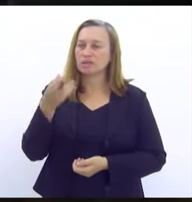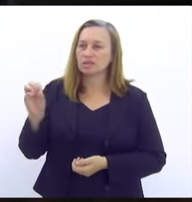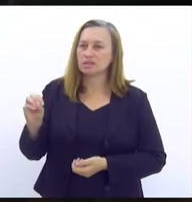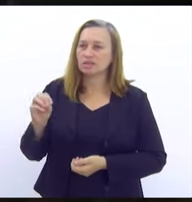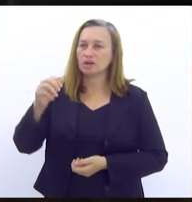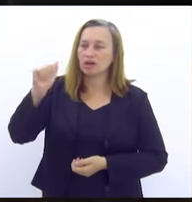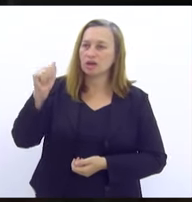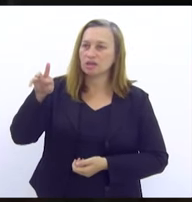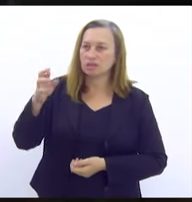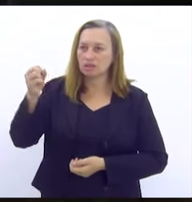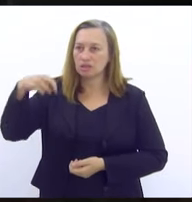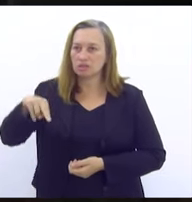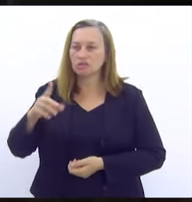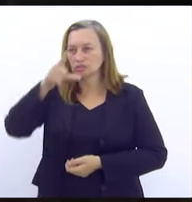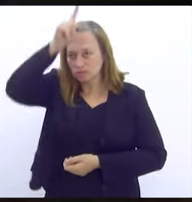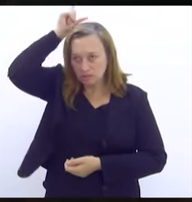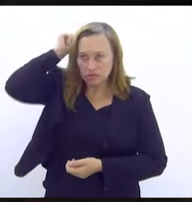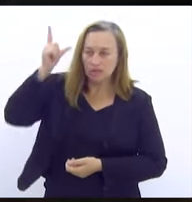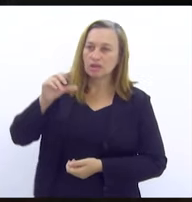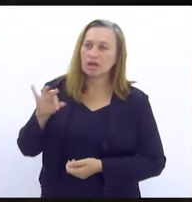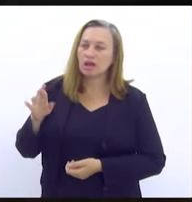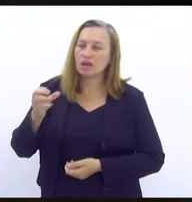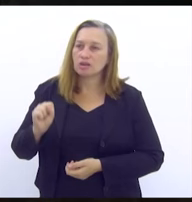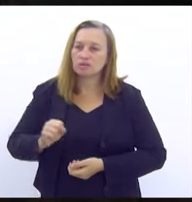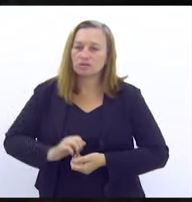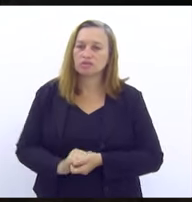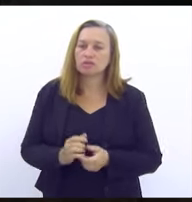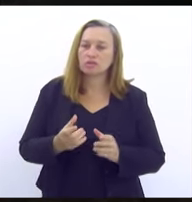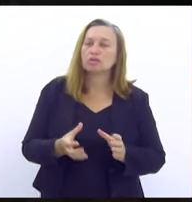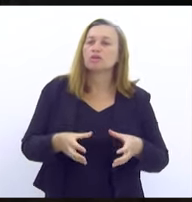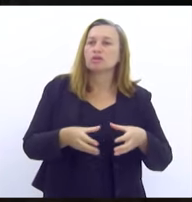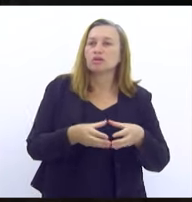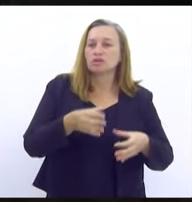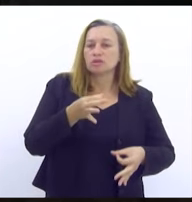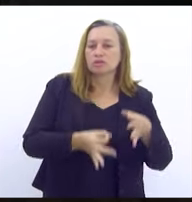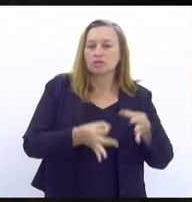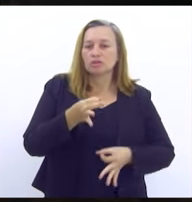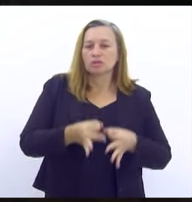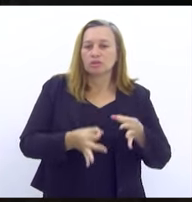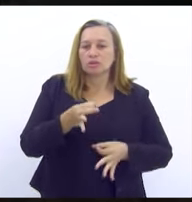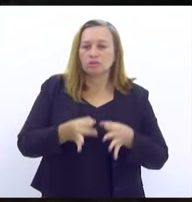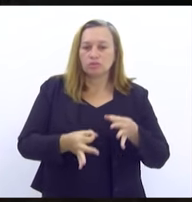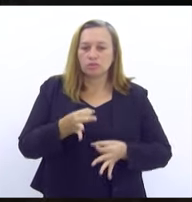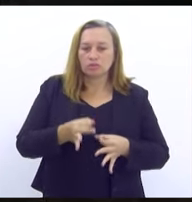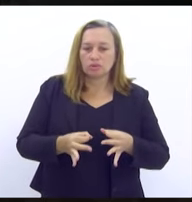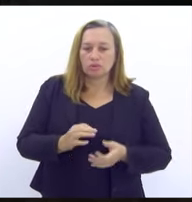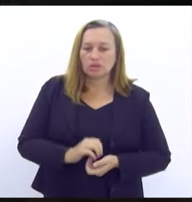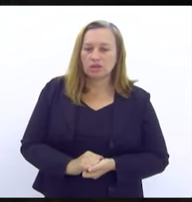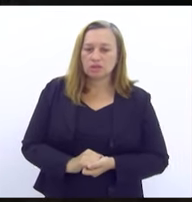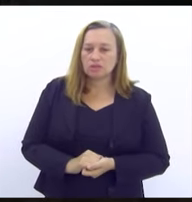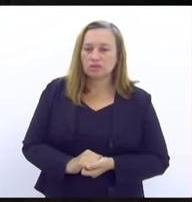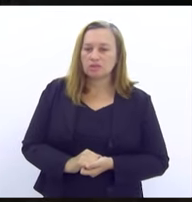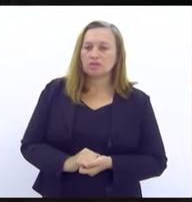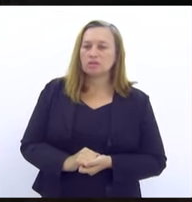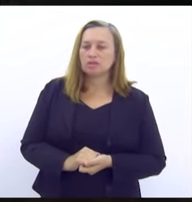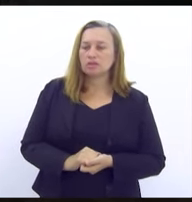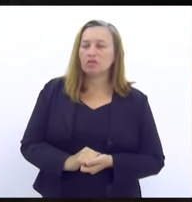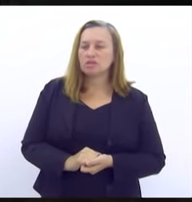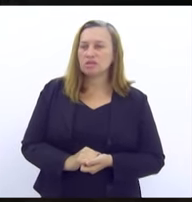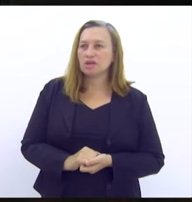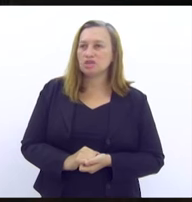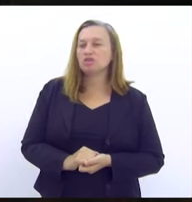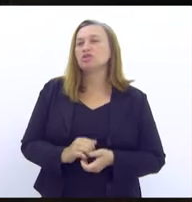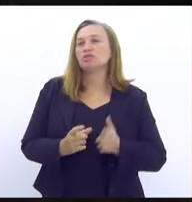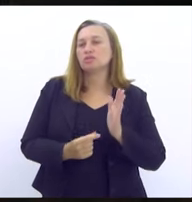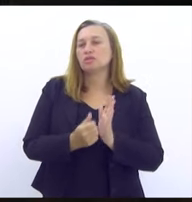Anderson Moraes, Luiz Paulo e Carlos Macedo. Pendente de parecer da Comissão de Constituição e Justiça, Minas e Energia, de Economia,